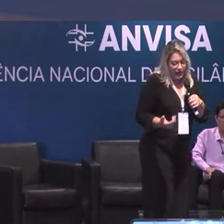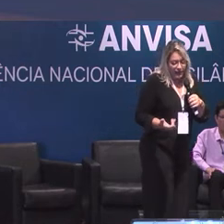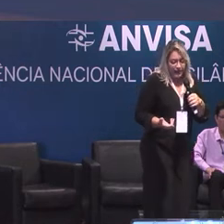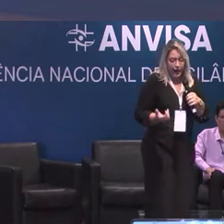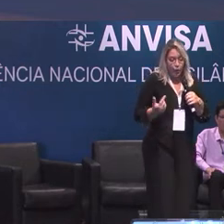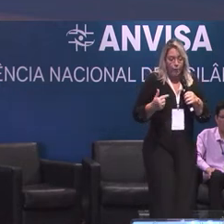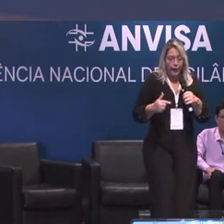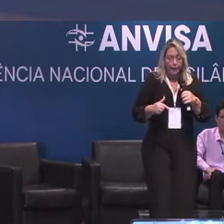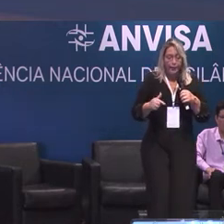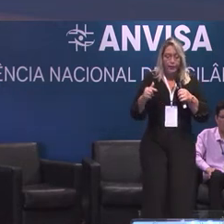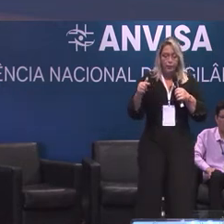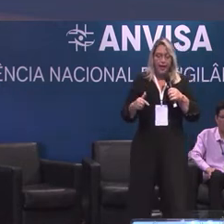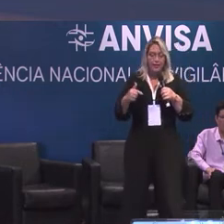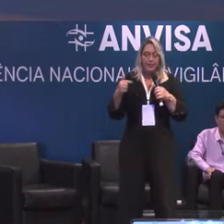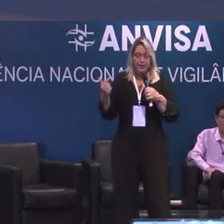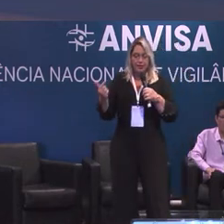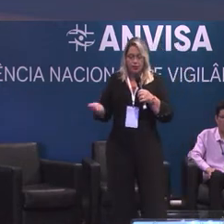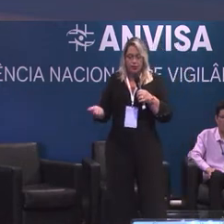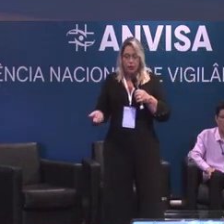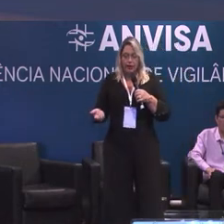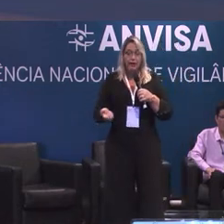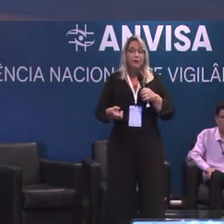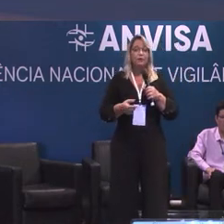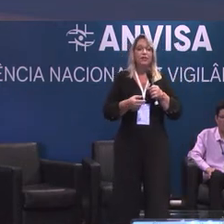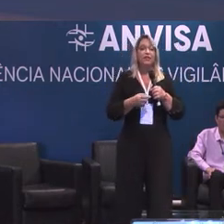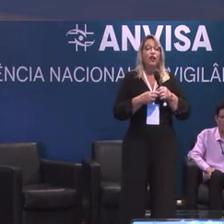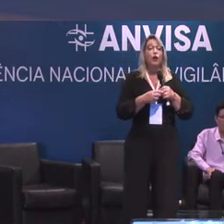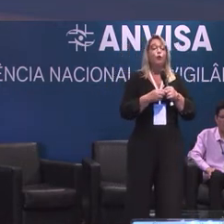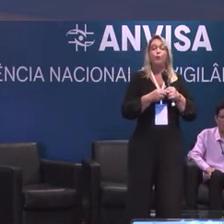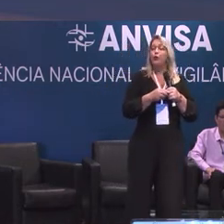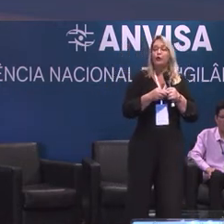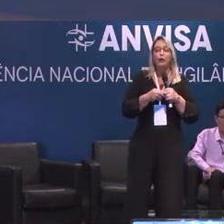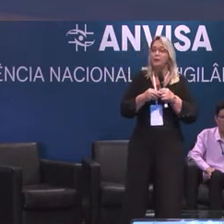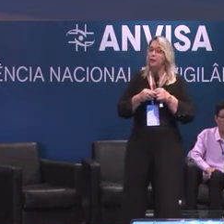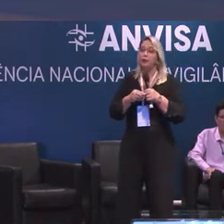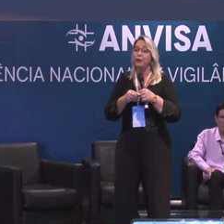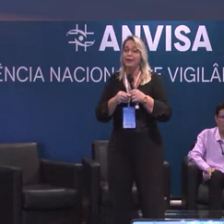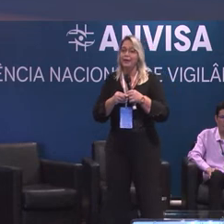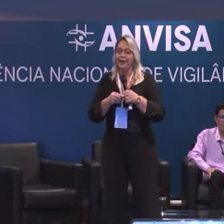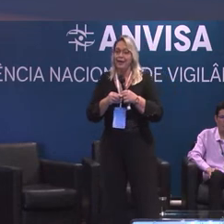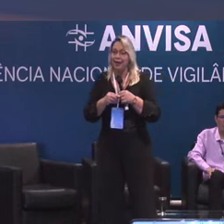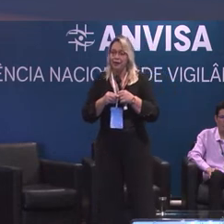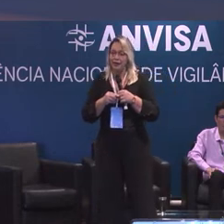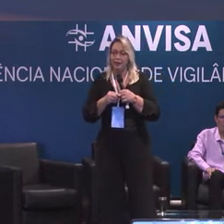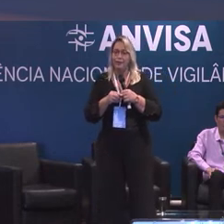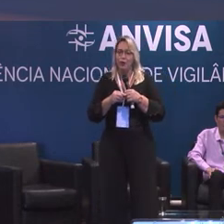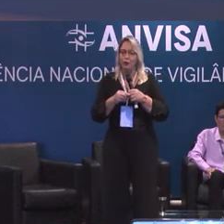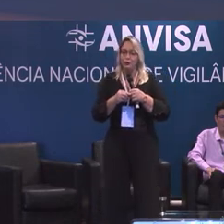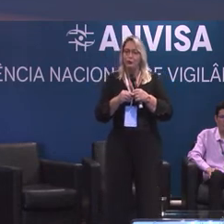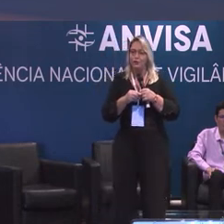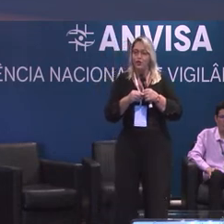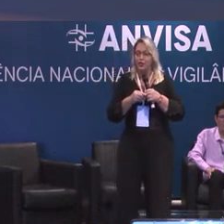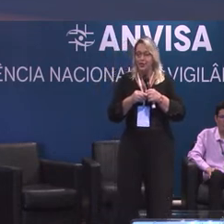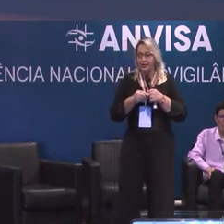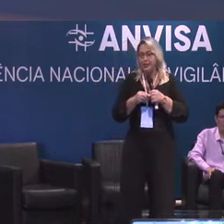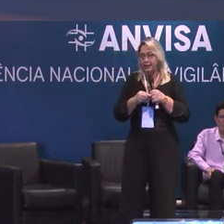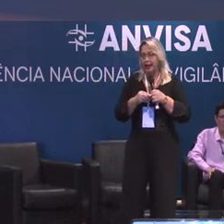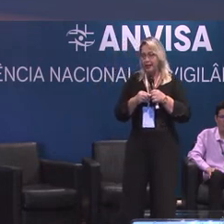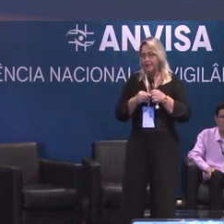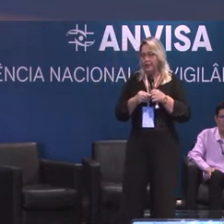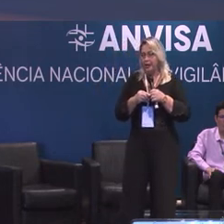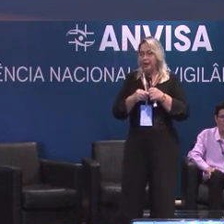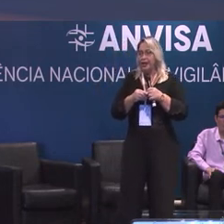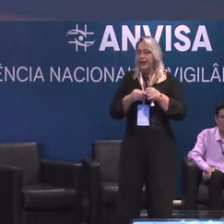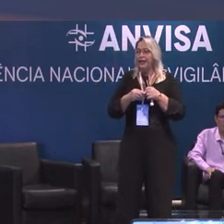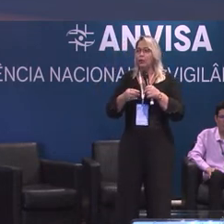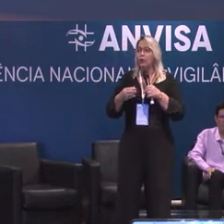Ausência de acompanhamento das ações corretivas, ou seja, o monitoramento não era tratado nos códigos de vigilância sanitária.